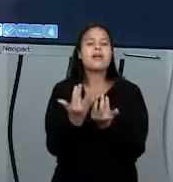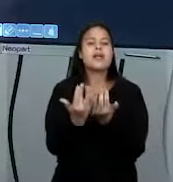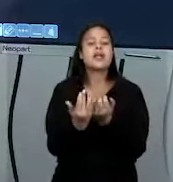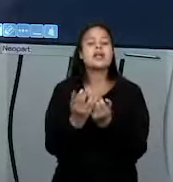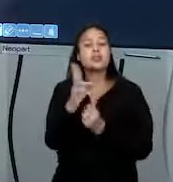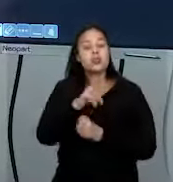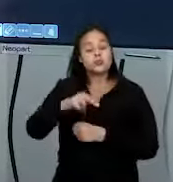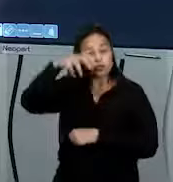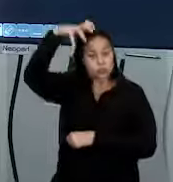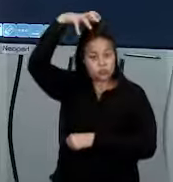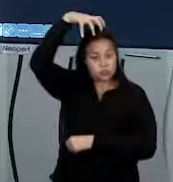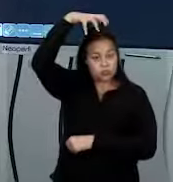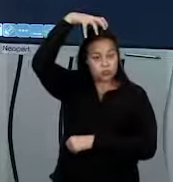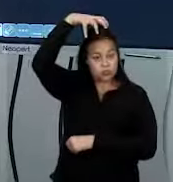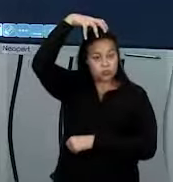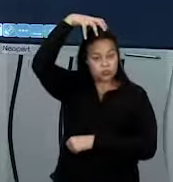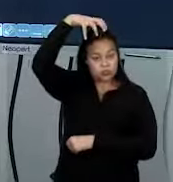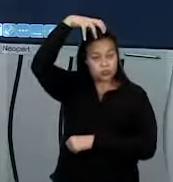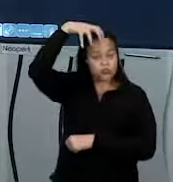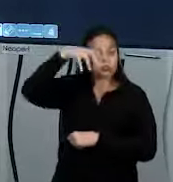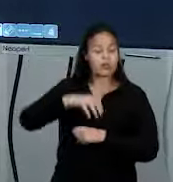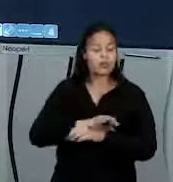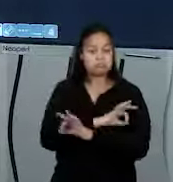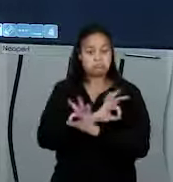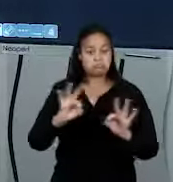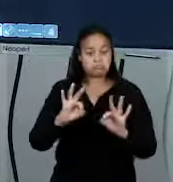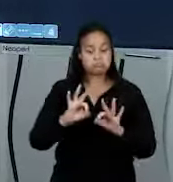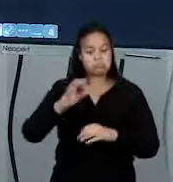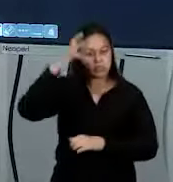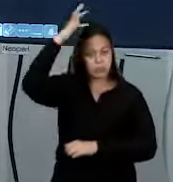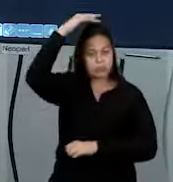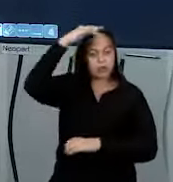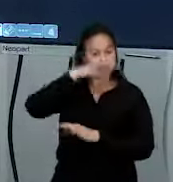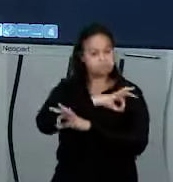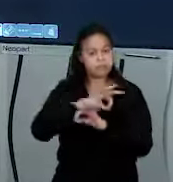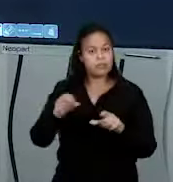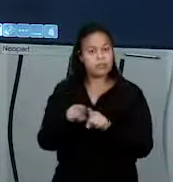uma economia perfeita e o banho fica perfeito também.